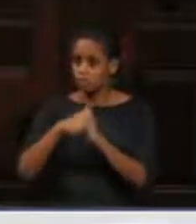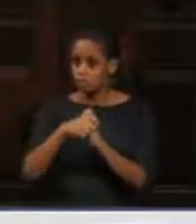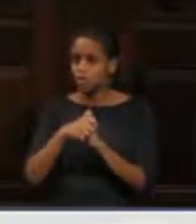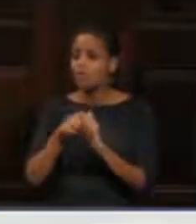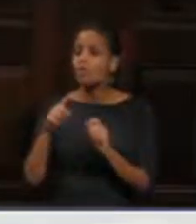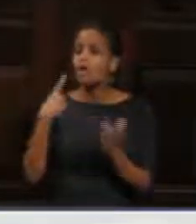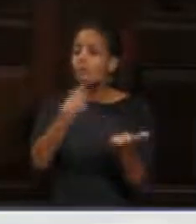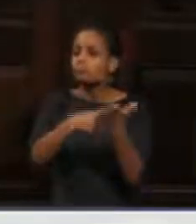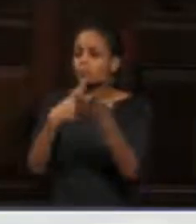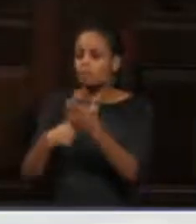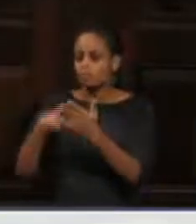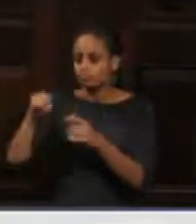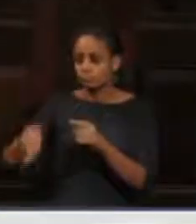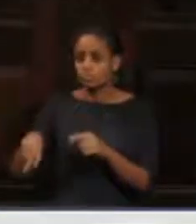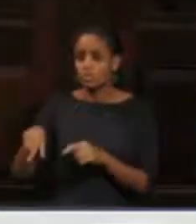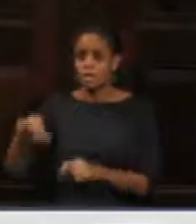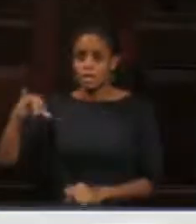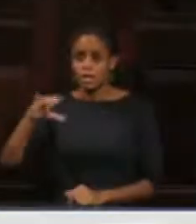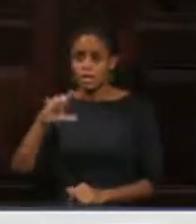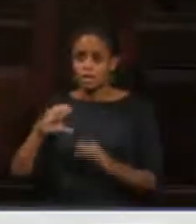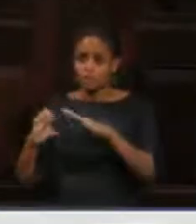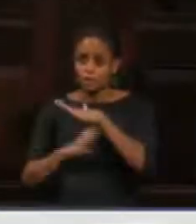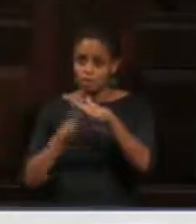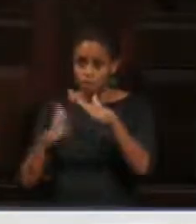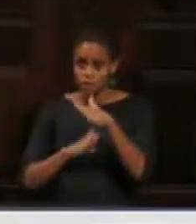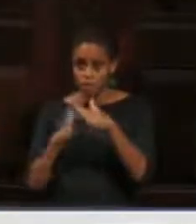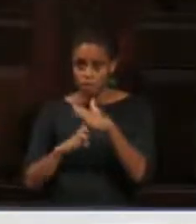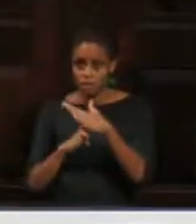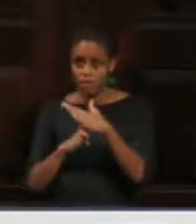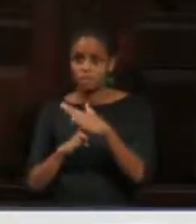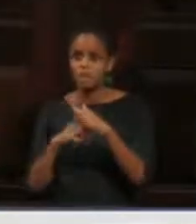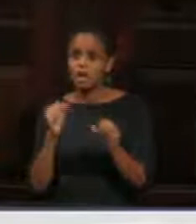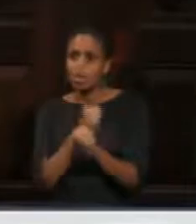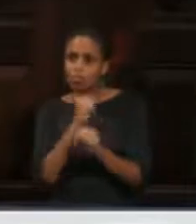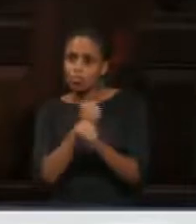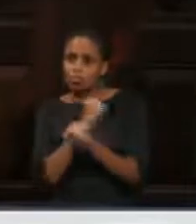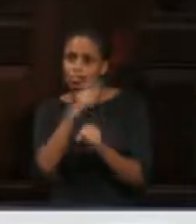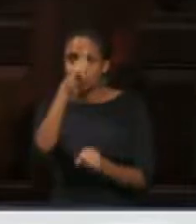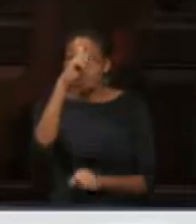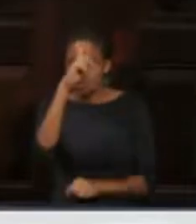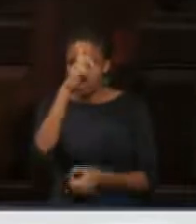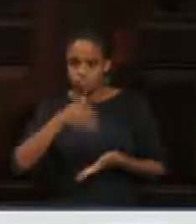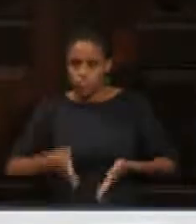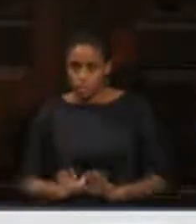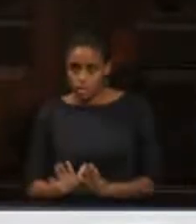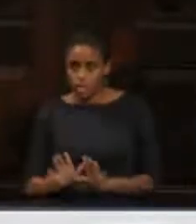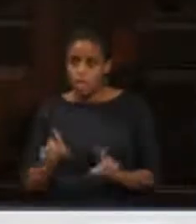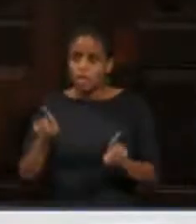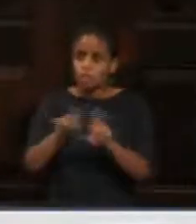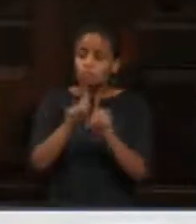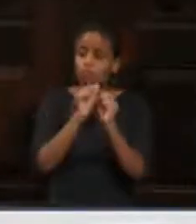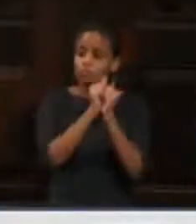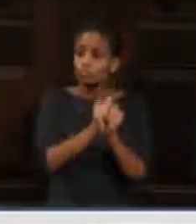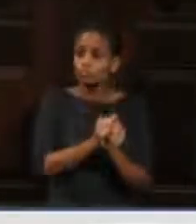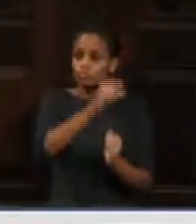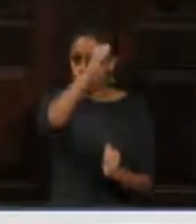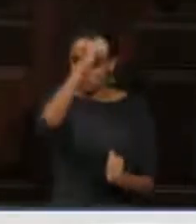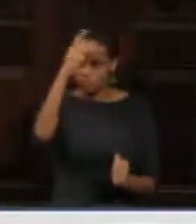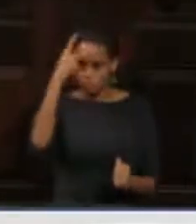de Queimado e a empresa vencedora da licitação da obra da maternidade, todos os